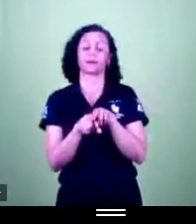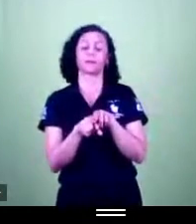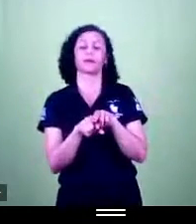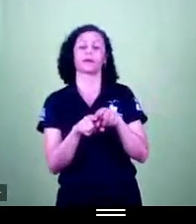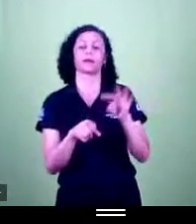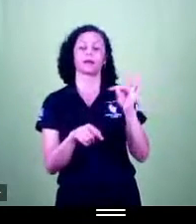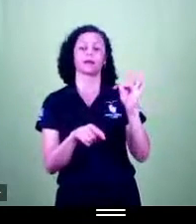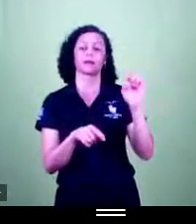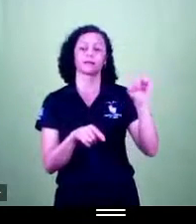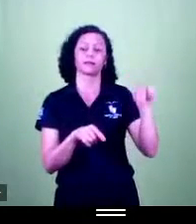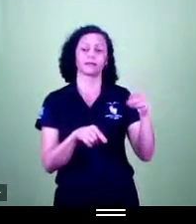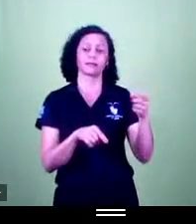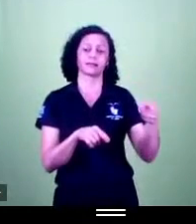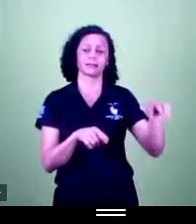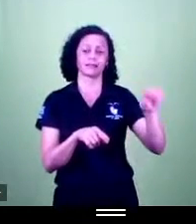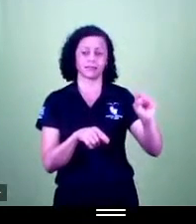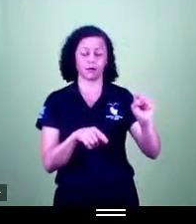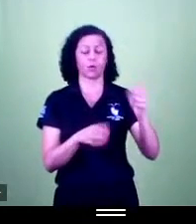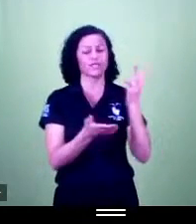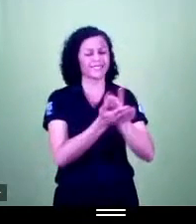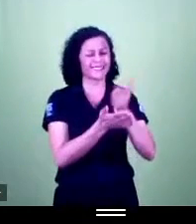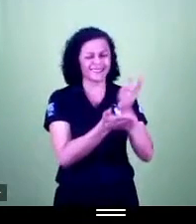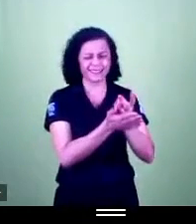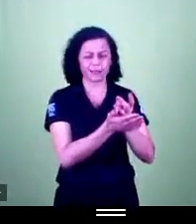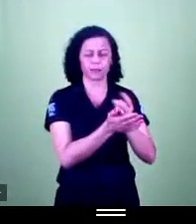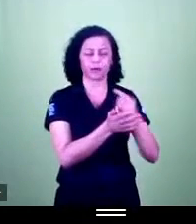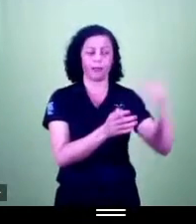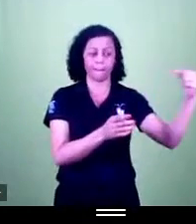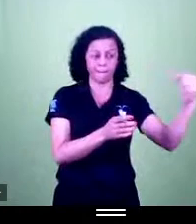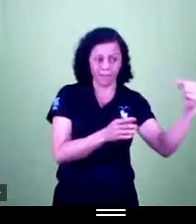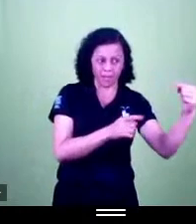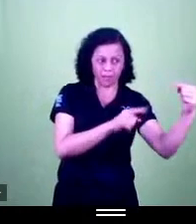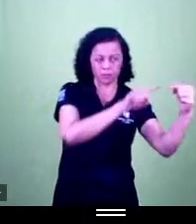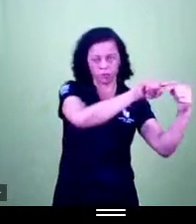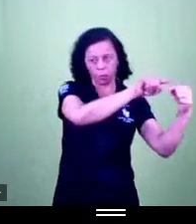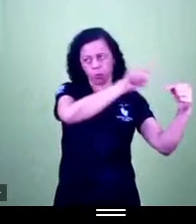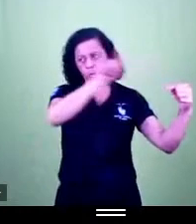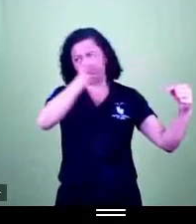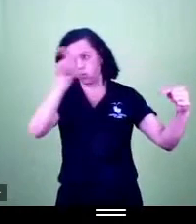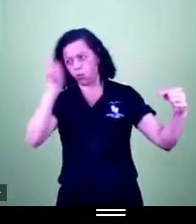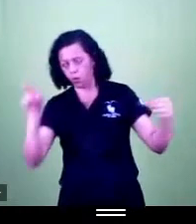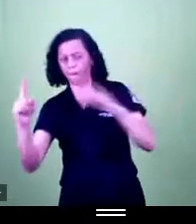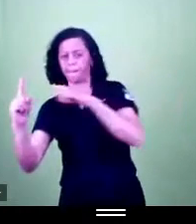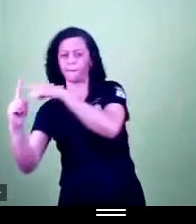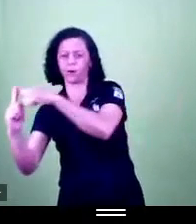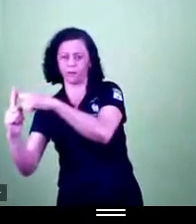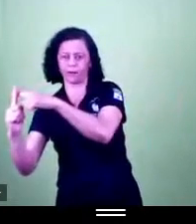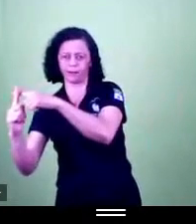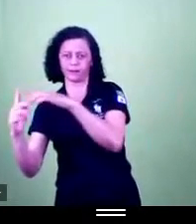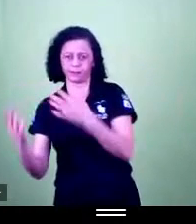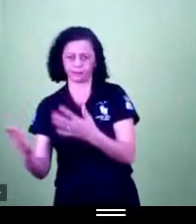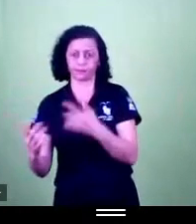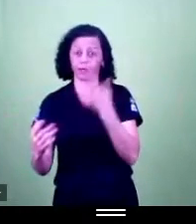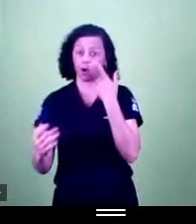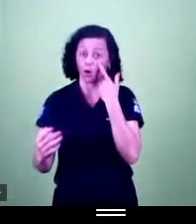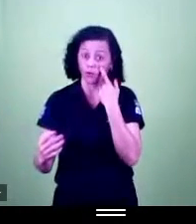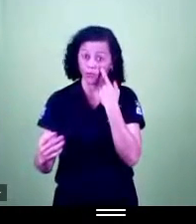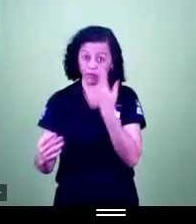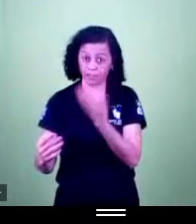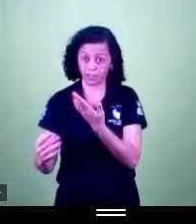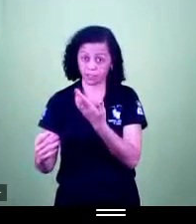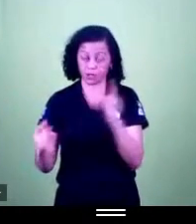menos para o mais. Perceba que o sinal da corrente aqui, a ponta da setinha está no mesmo sentido aqui, ó, da tensão,